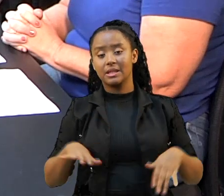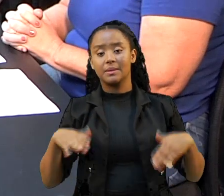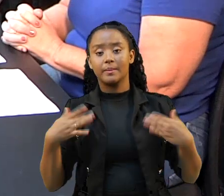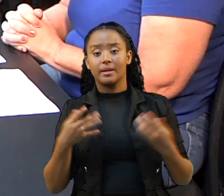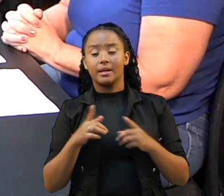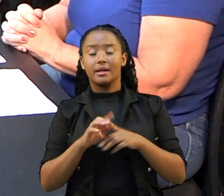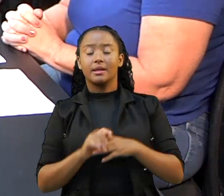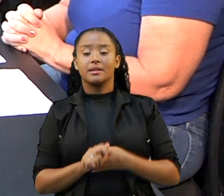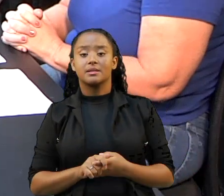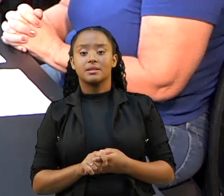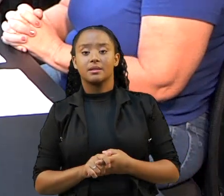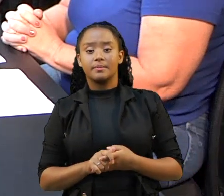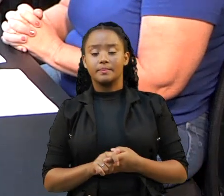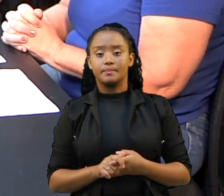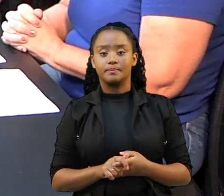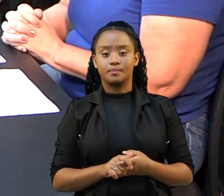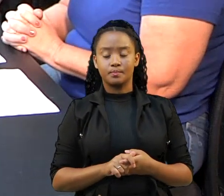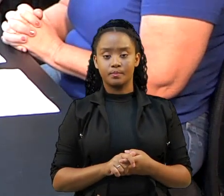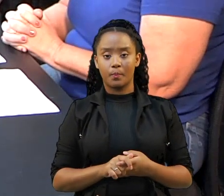Só que, assim,